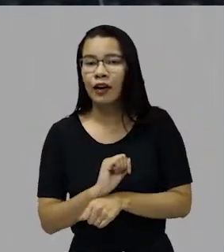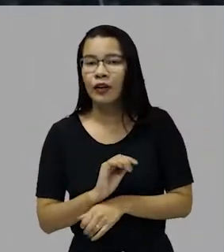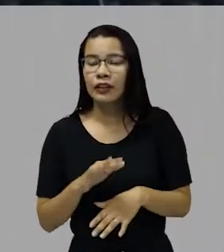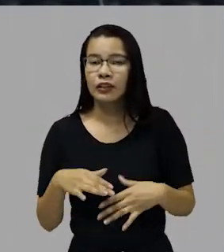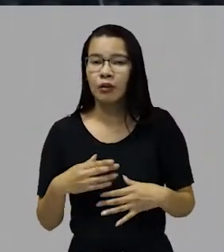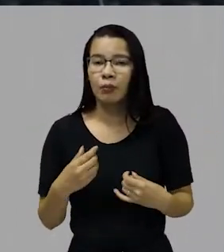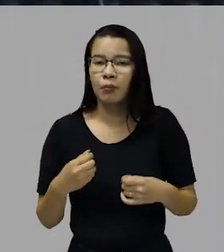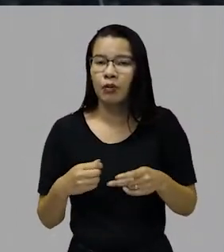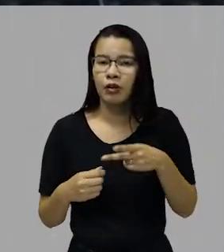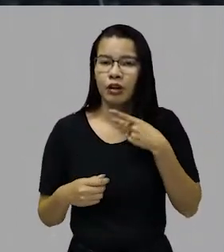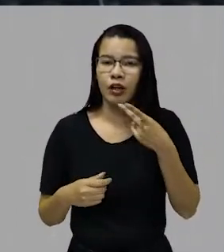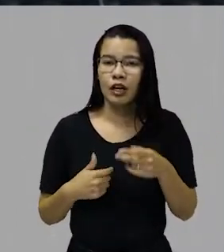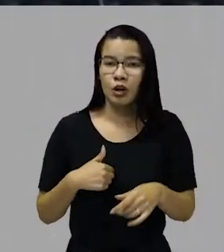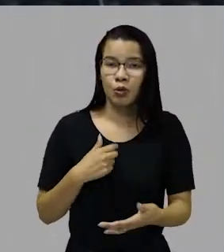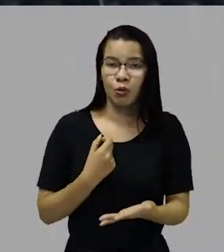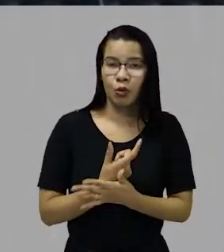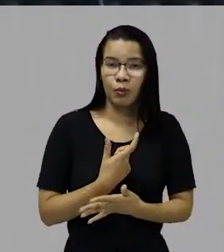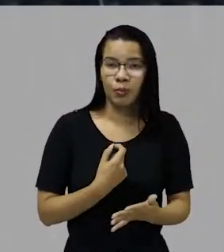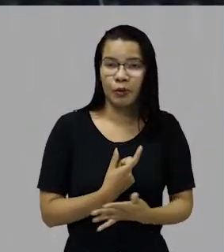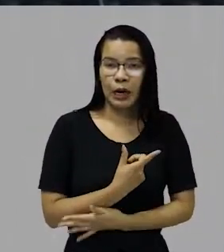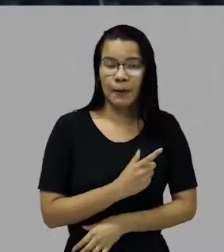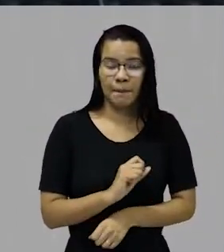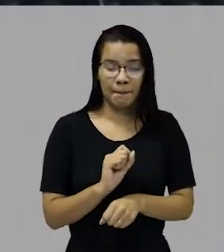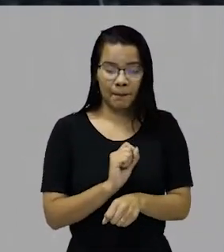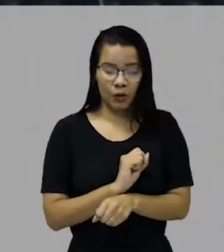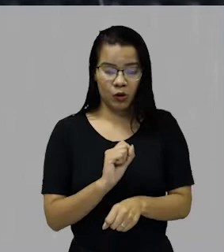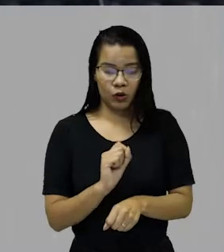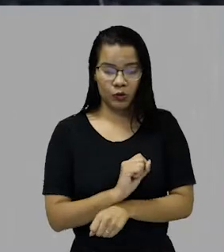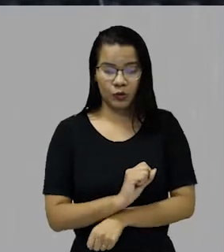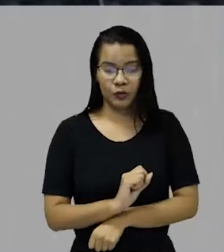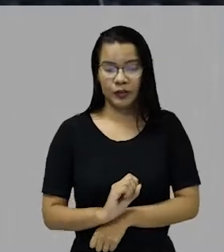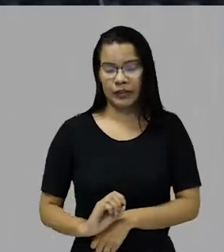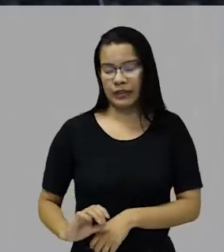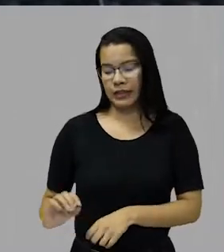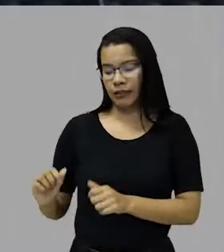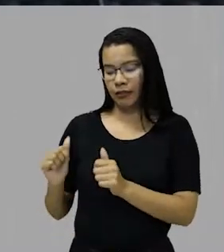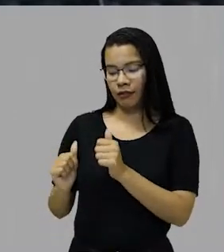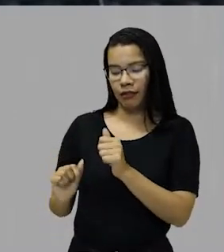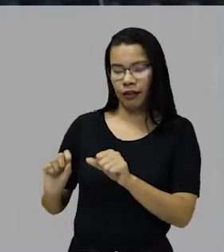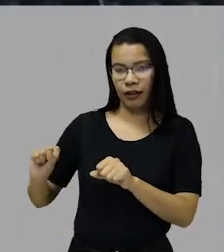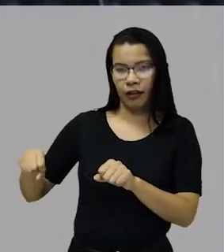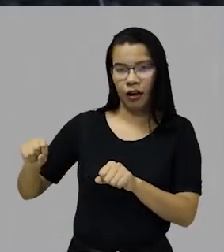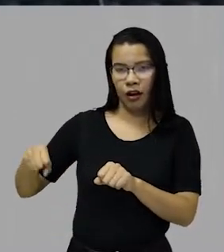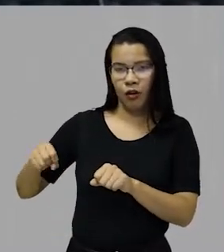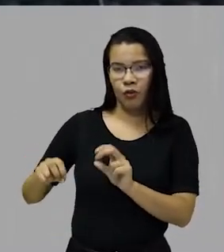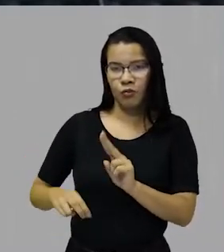dizer: comprei moto e carro usados ou